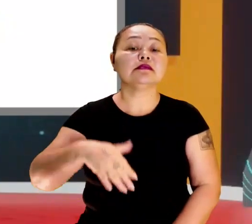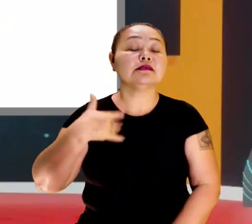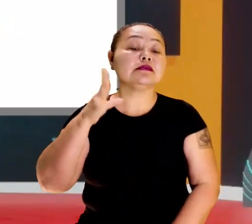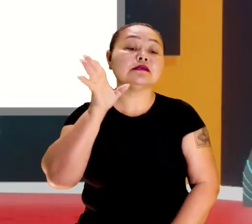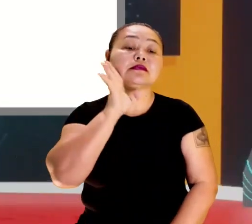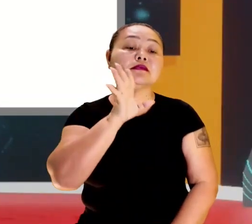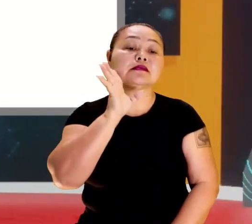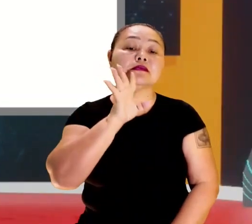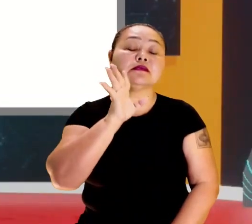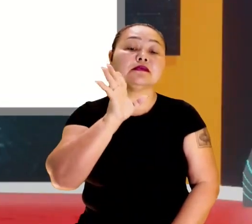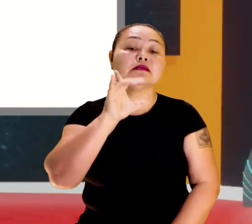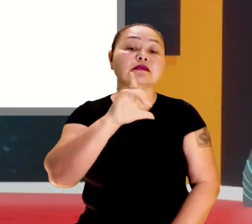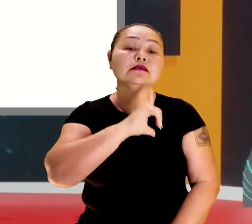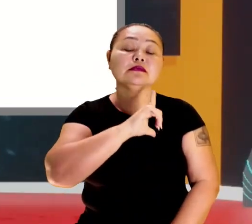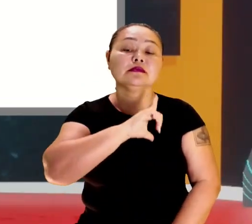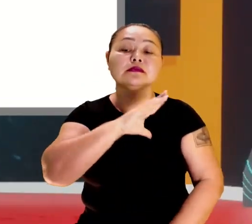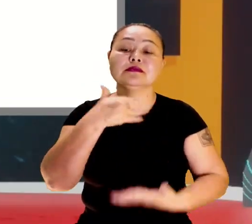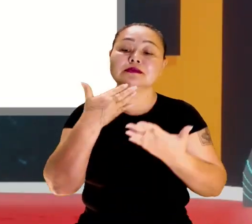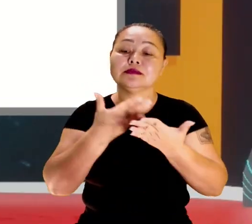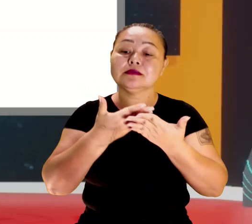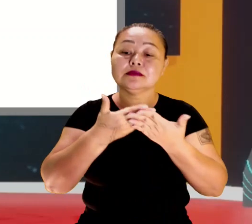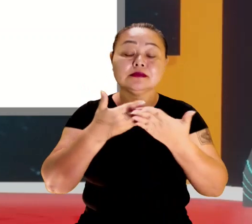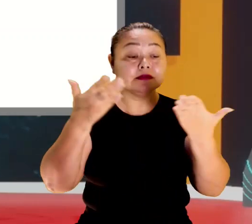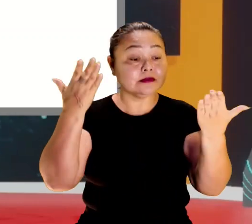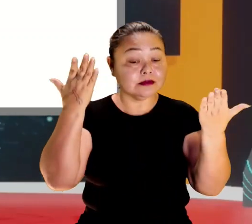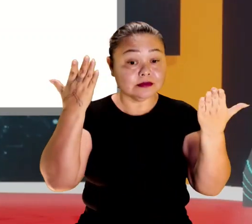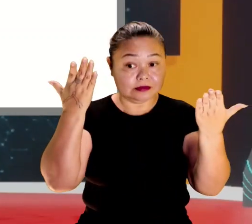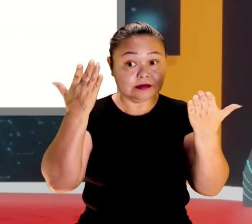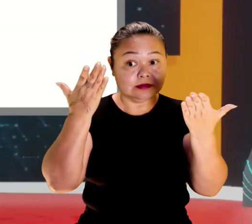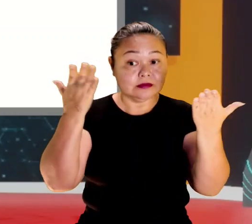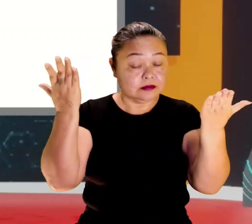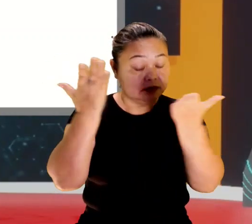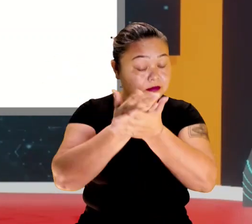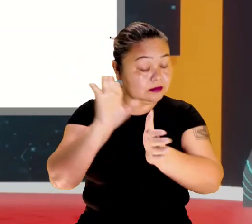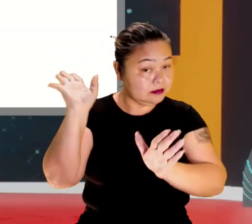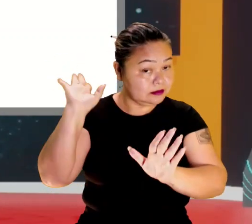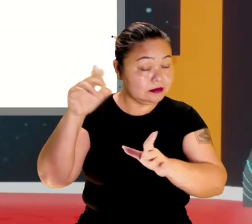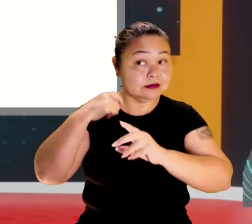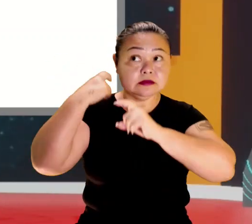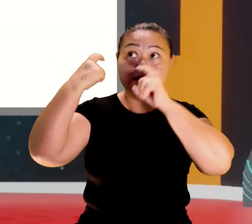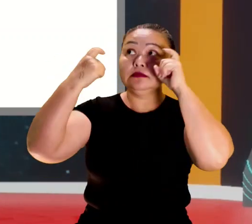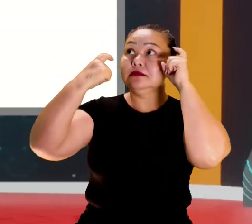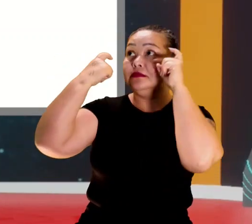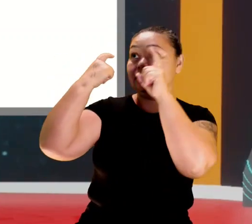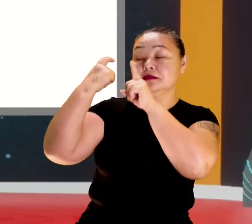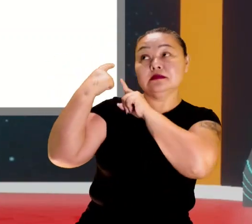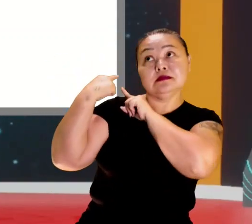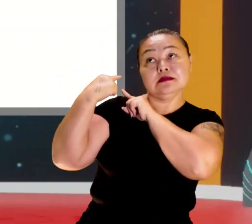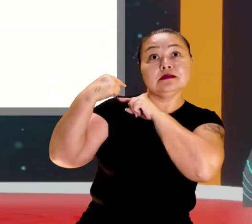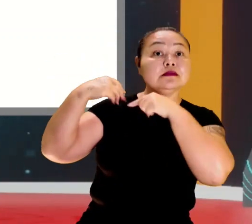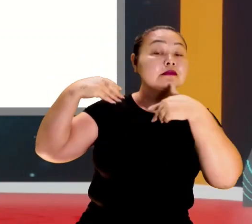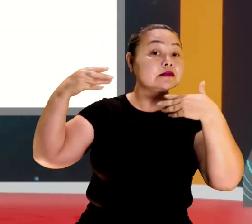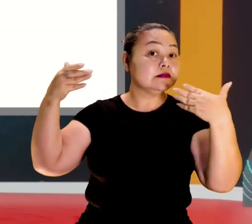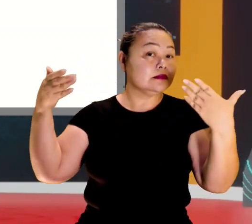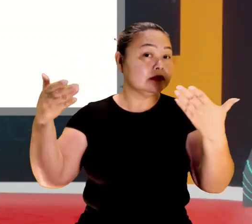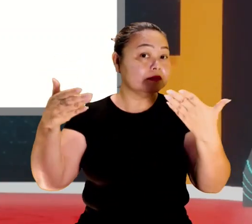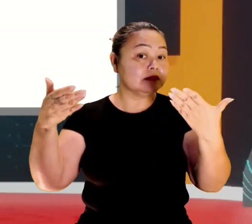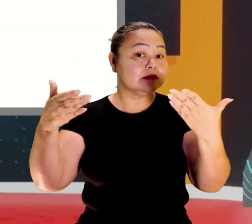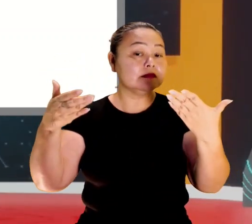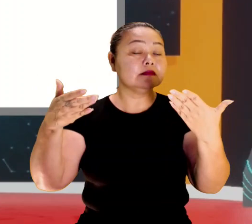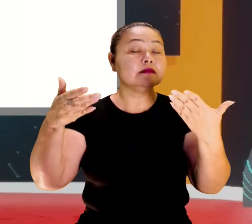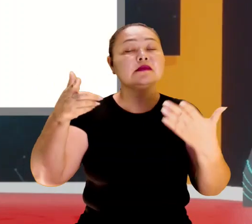legal. Teve aluno que terminou a aula anterior preocupado. E agora já fez assim,